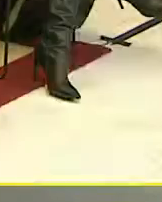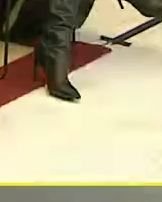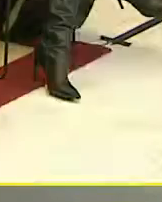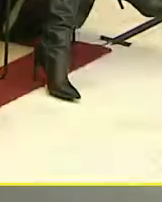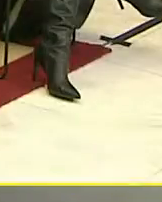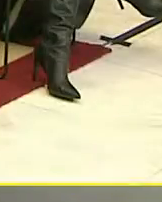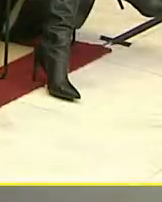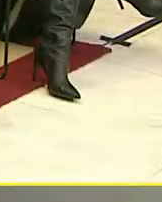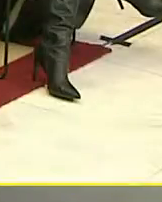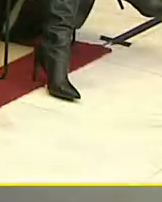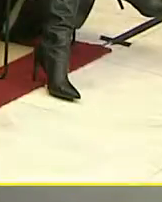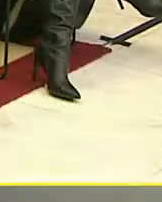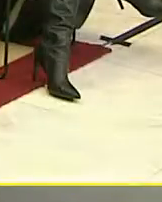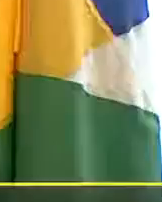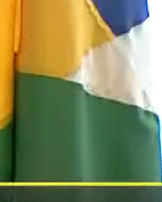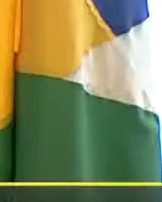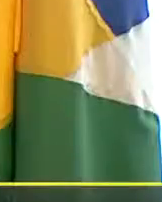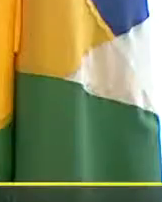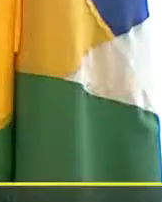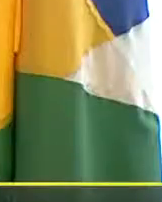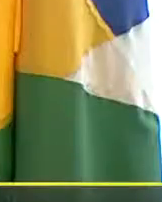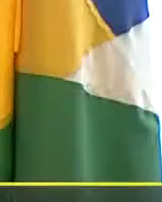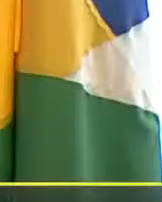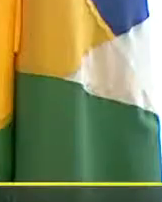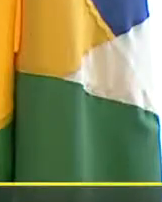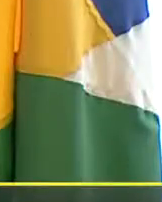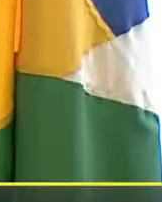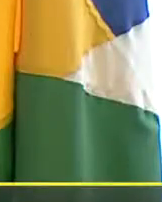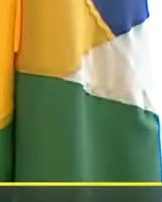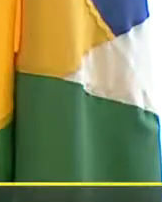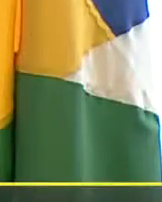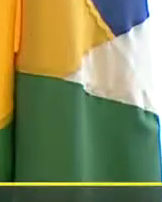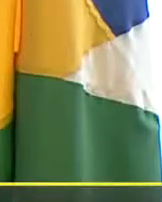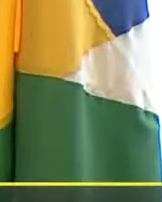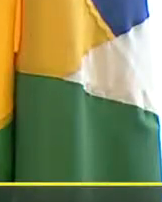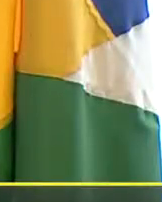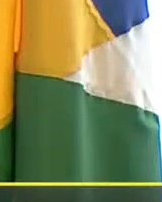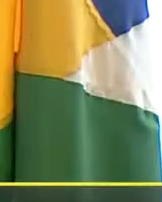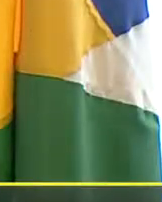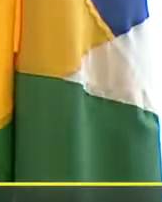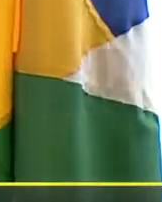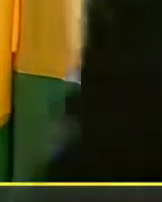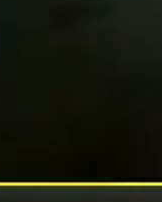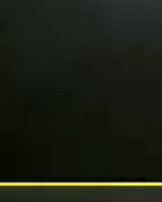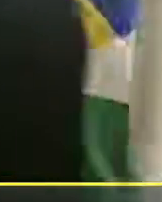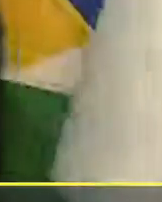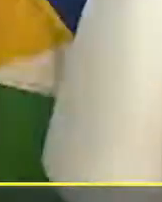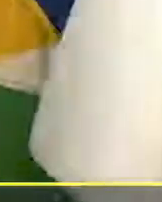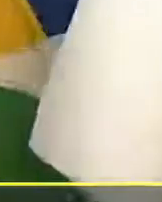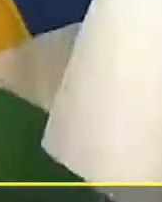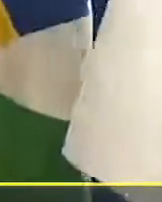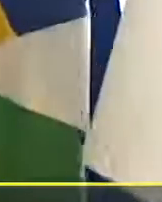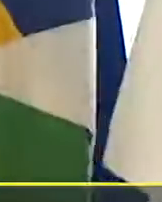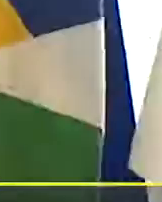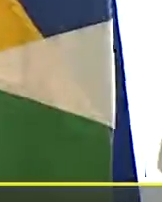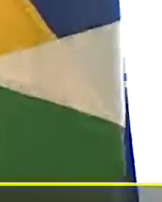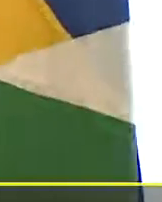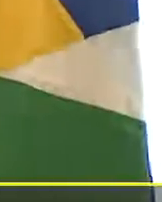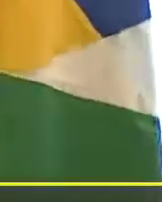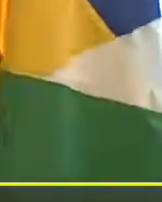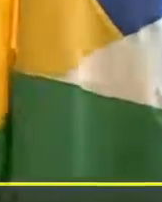empreendedor mais fácil mais ágil mais facilitado e é obviamente certamente